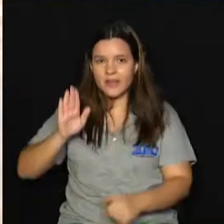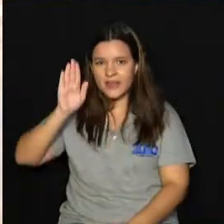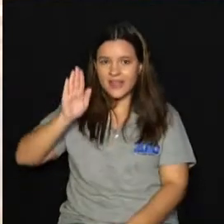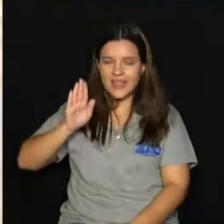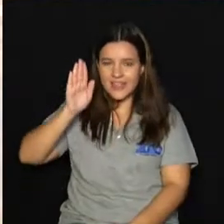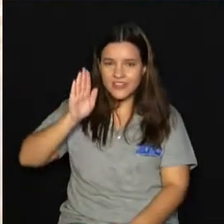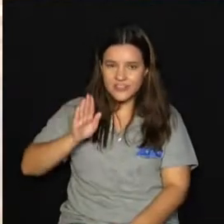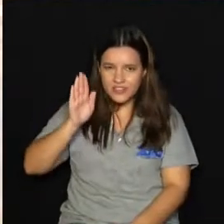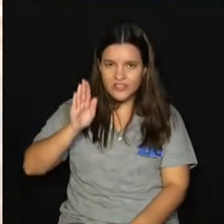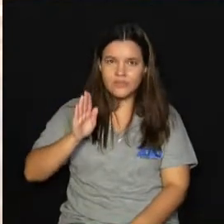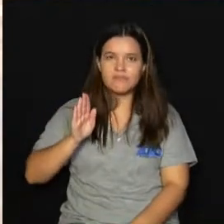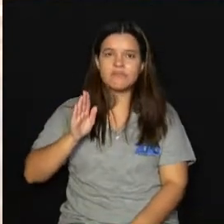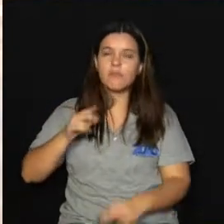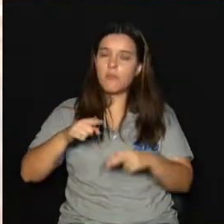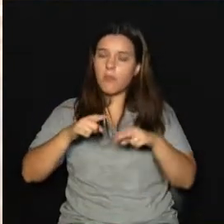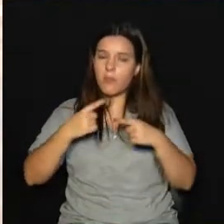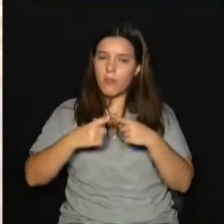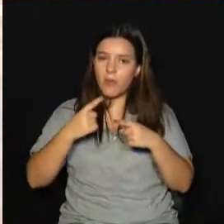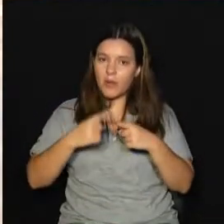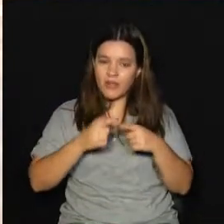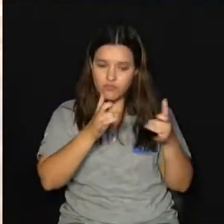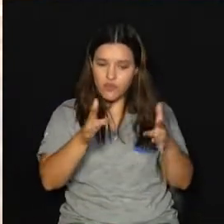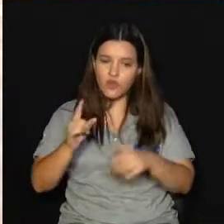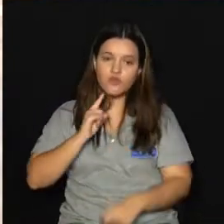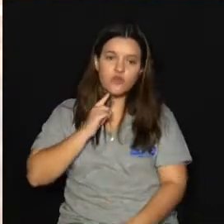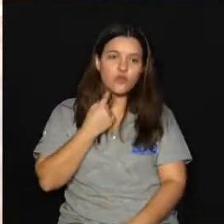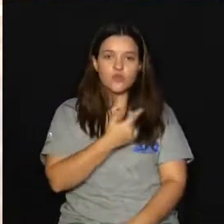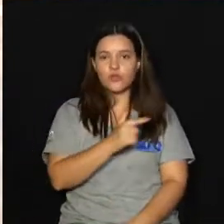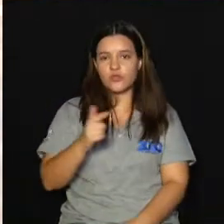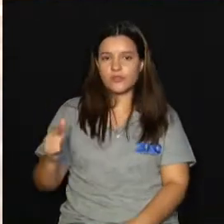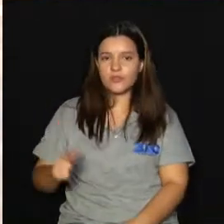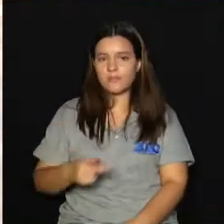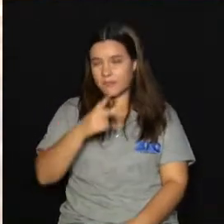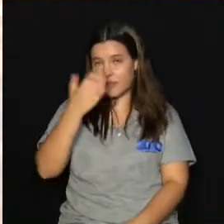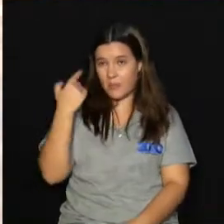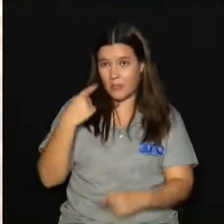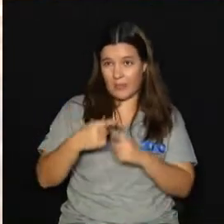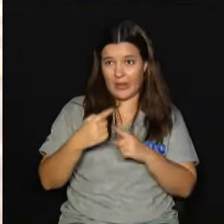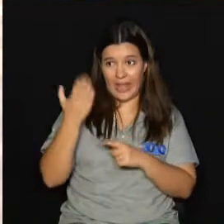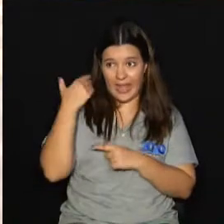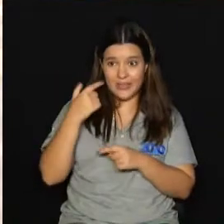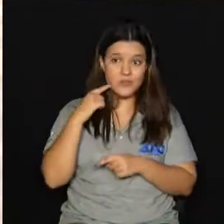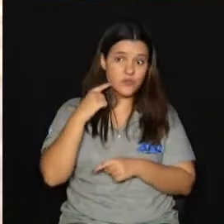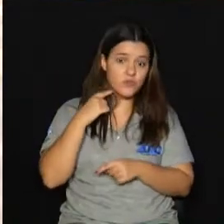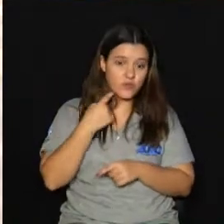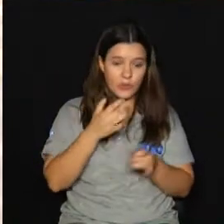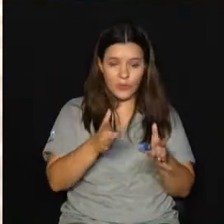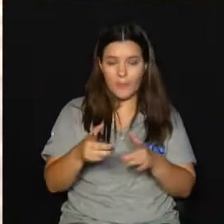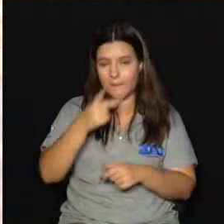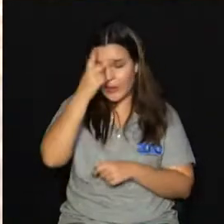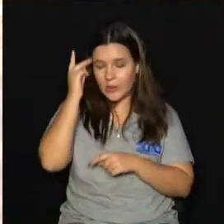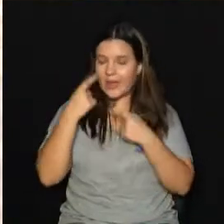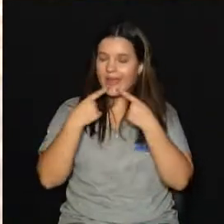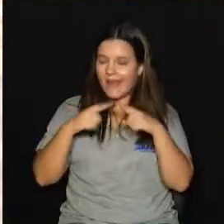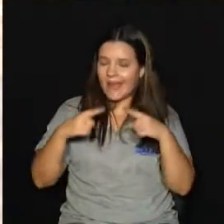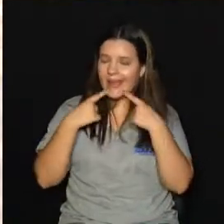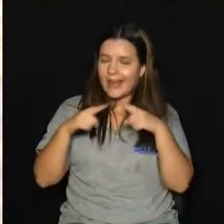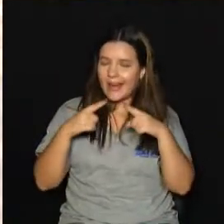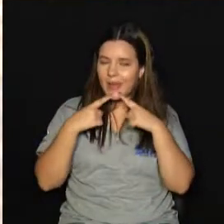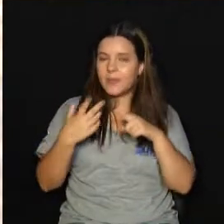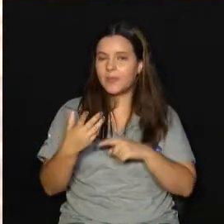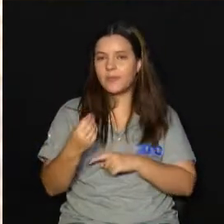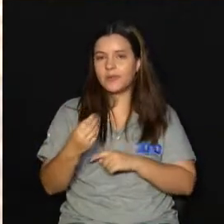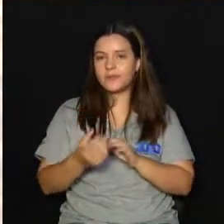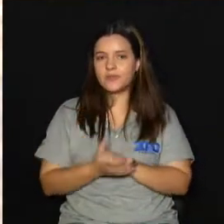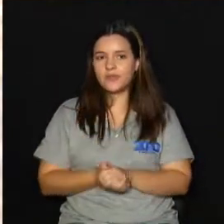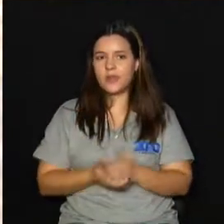estão sujando as ruas, né? Porque o pessoal reclama bastante. E hoje também a gente está aí num fechamento